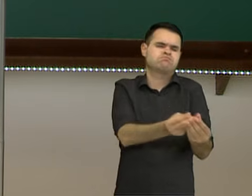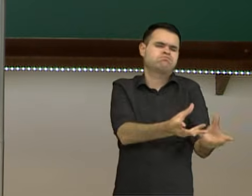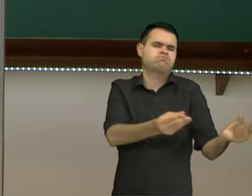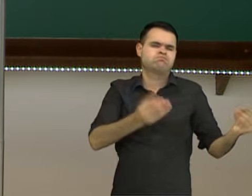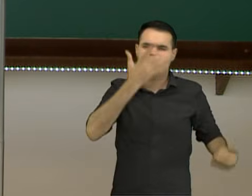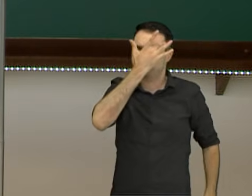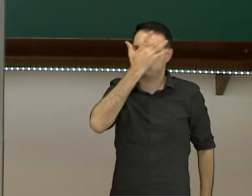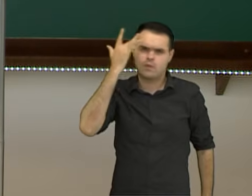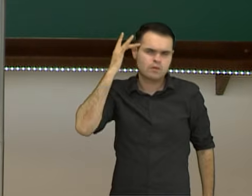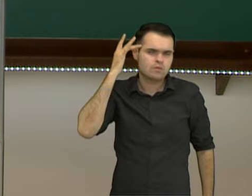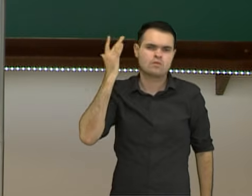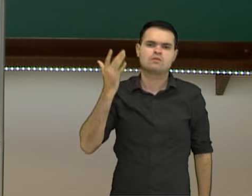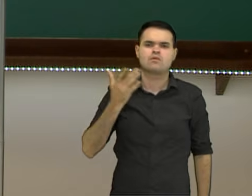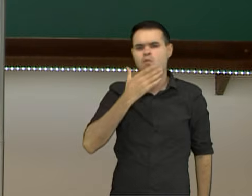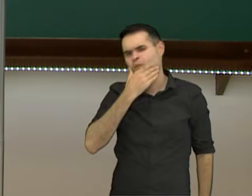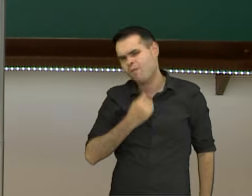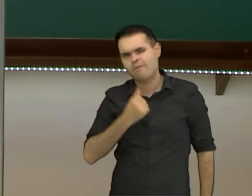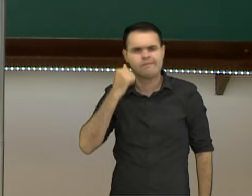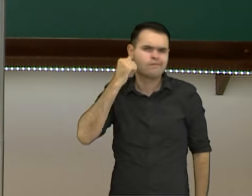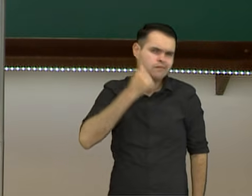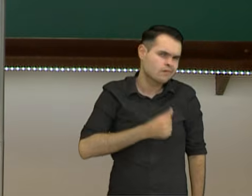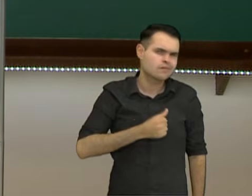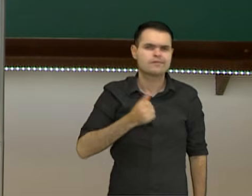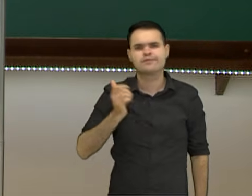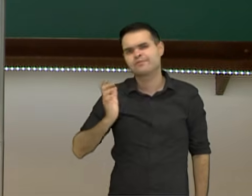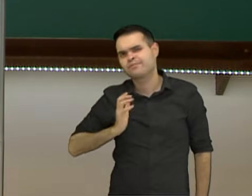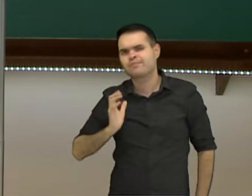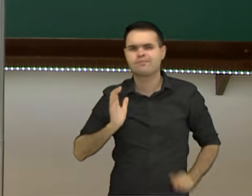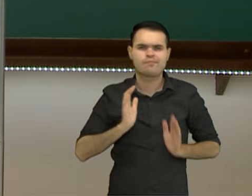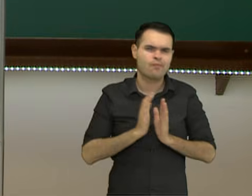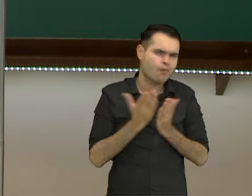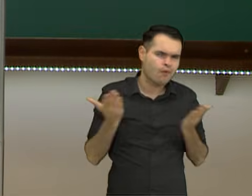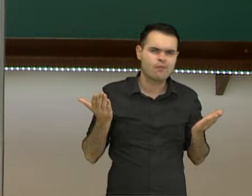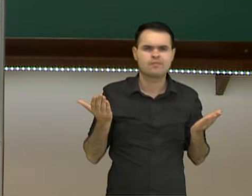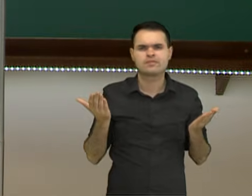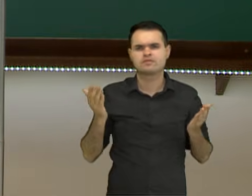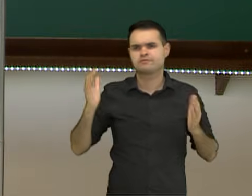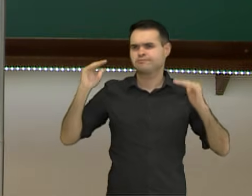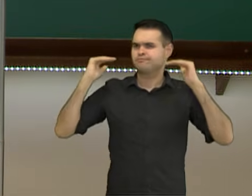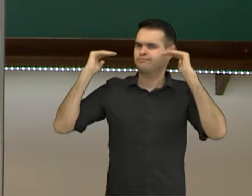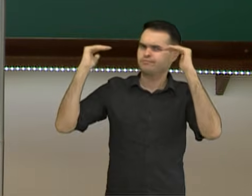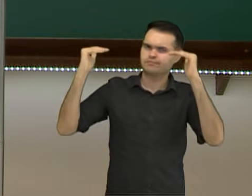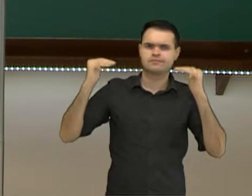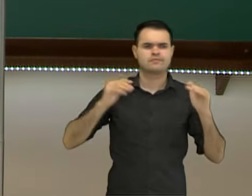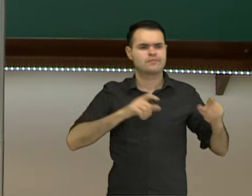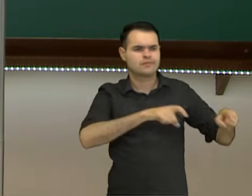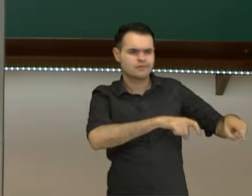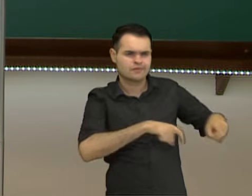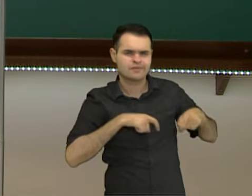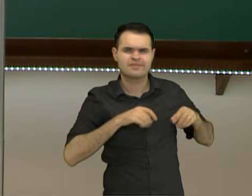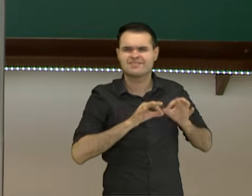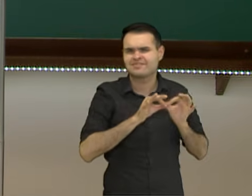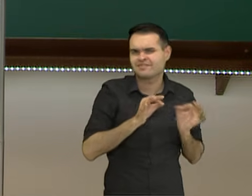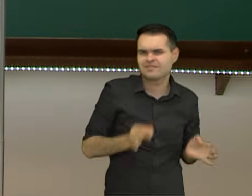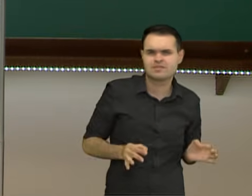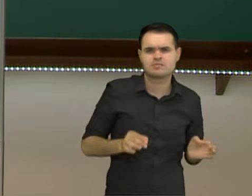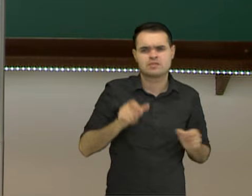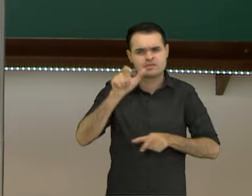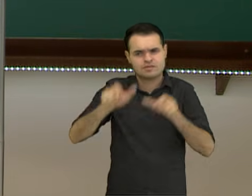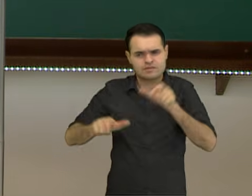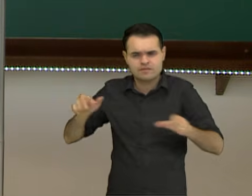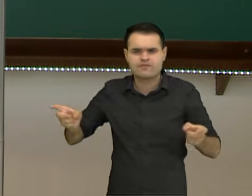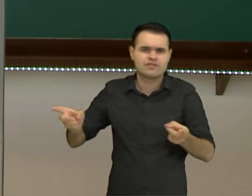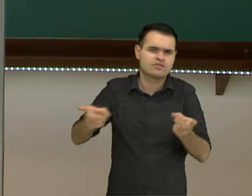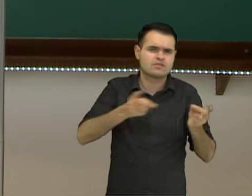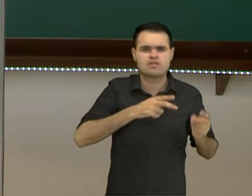de pessoas. Então eram homens e mulheres, ricos e pobres, nobres, camponeses, civis e religiosos,